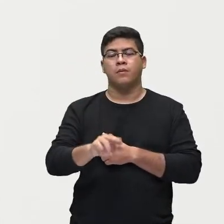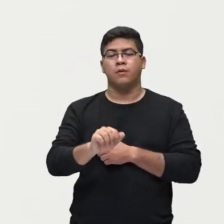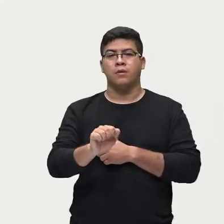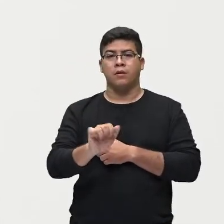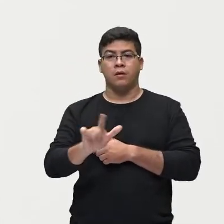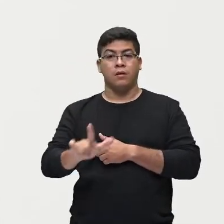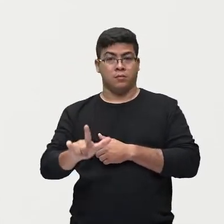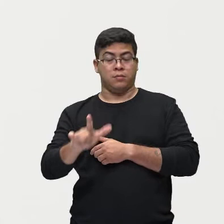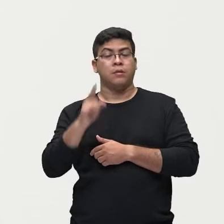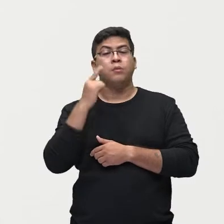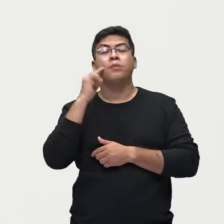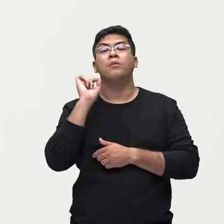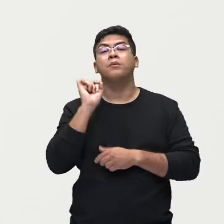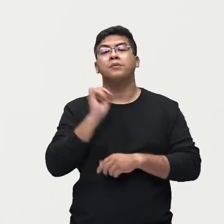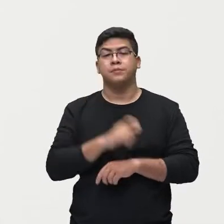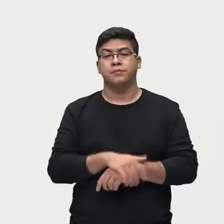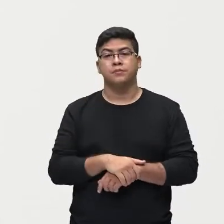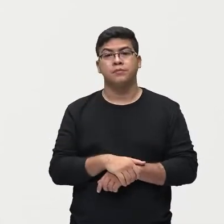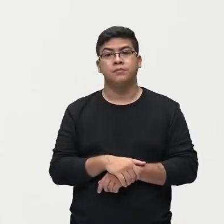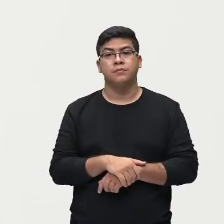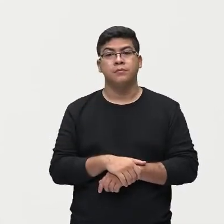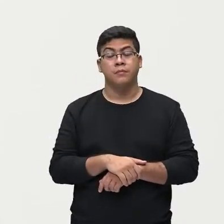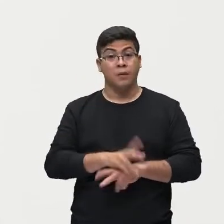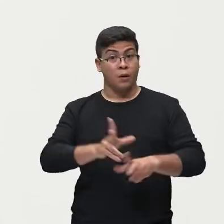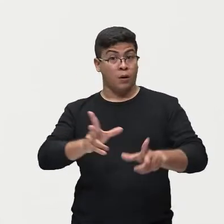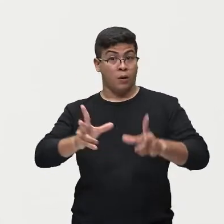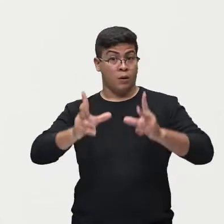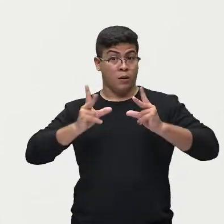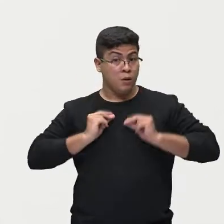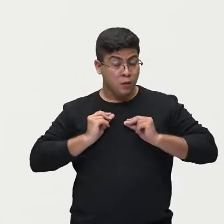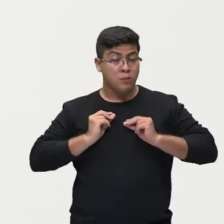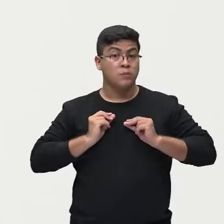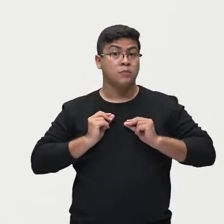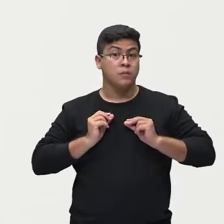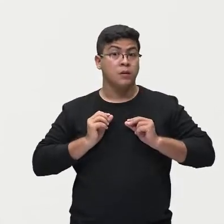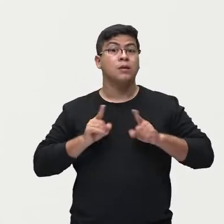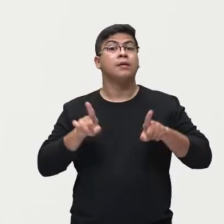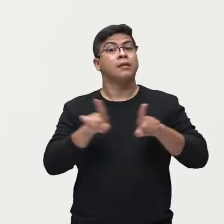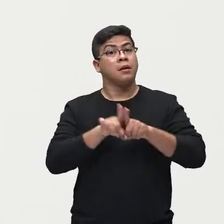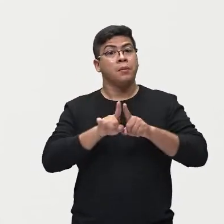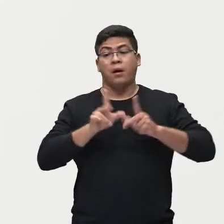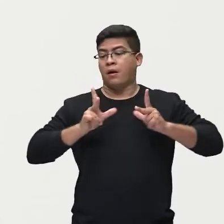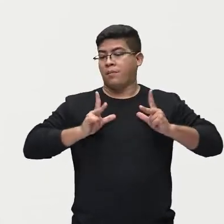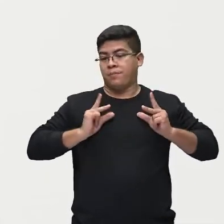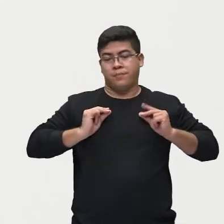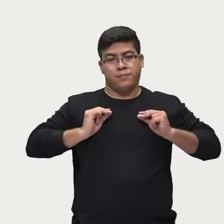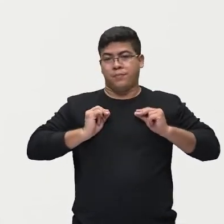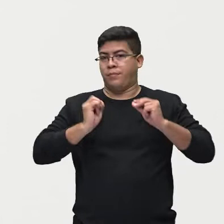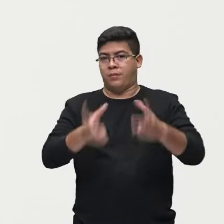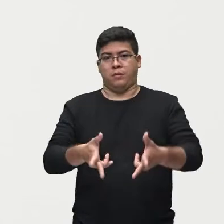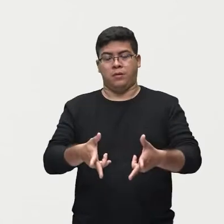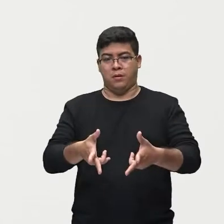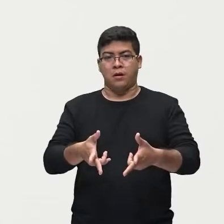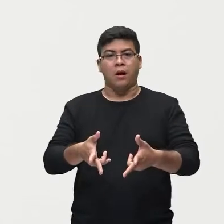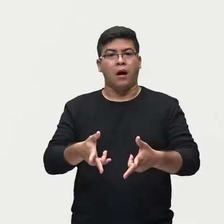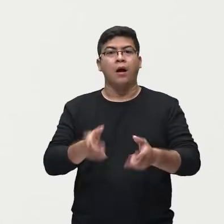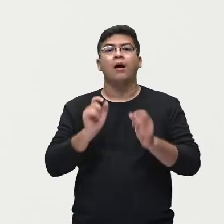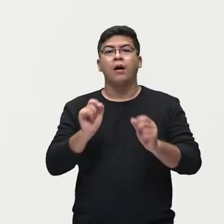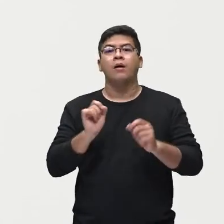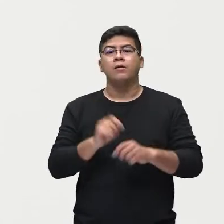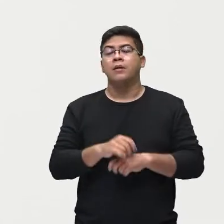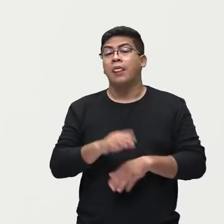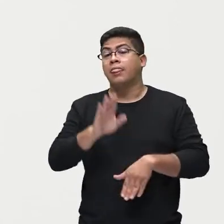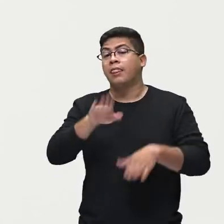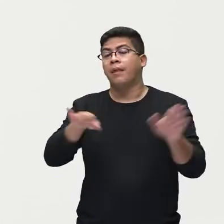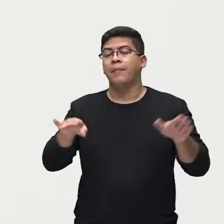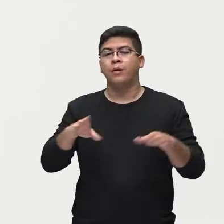ela pode adquirir o mérito ou demérito com karma, dependendo das ações.